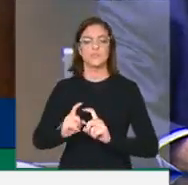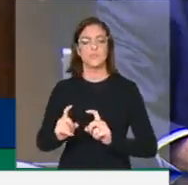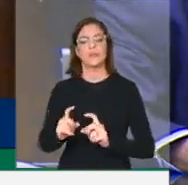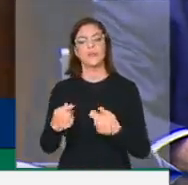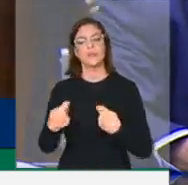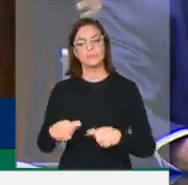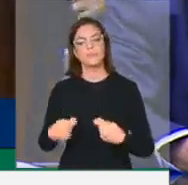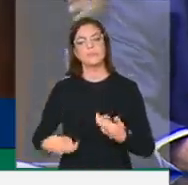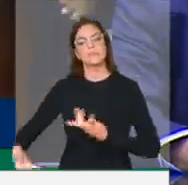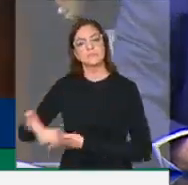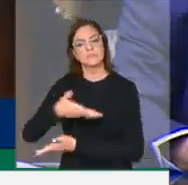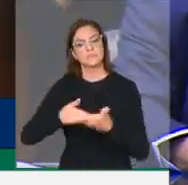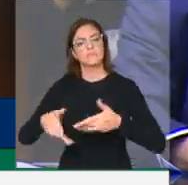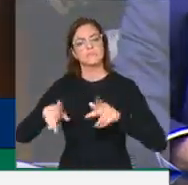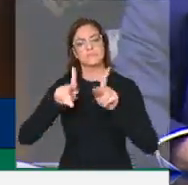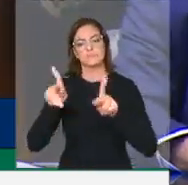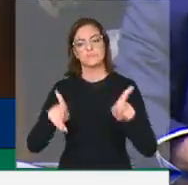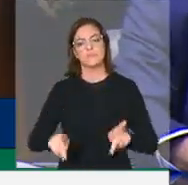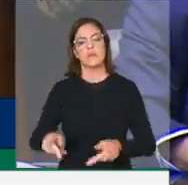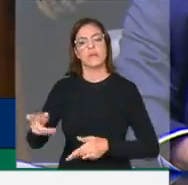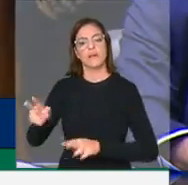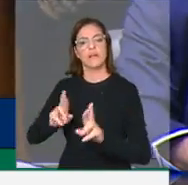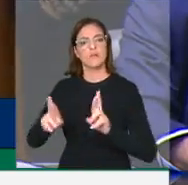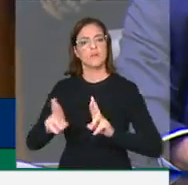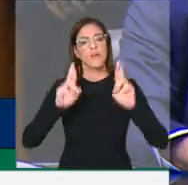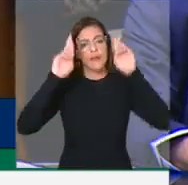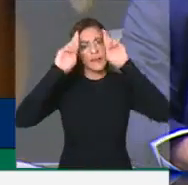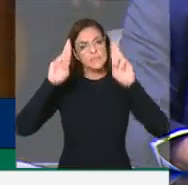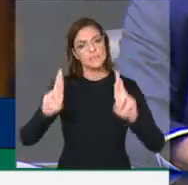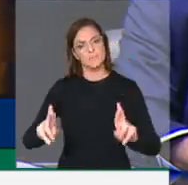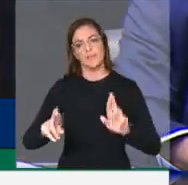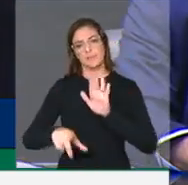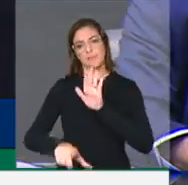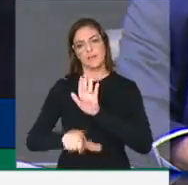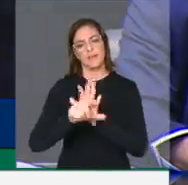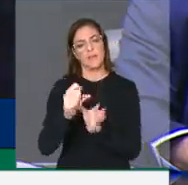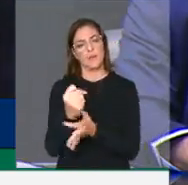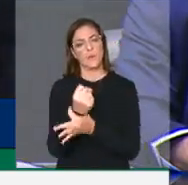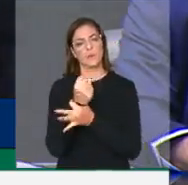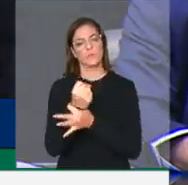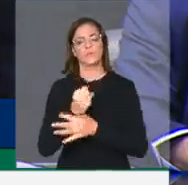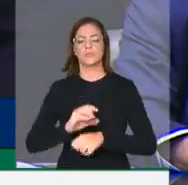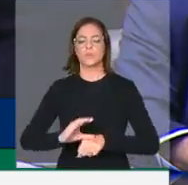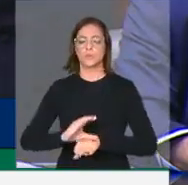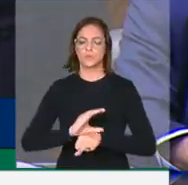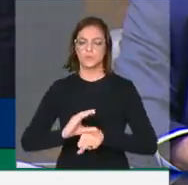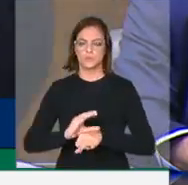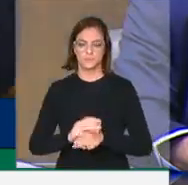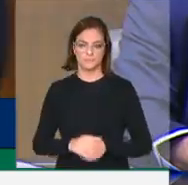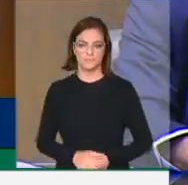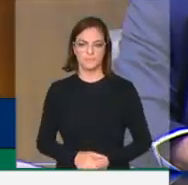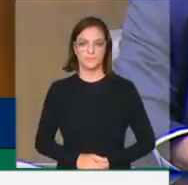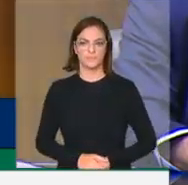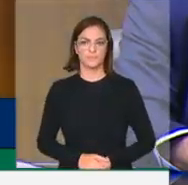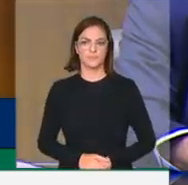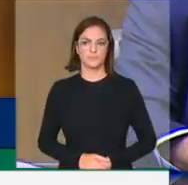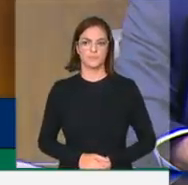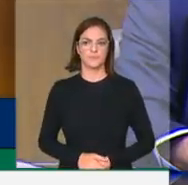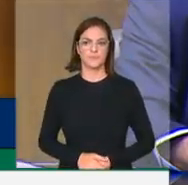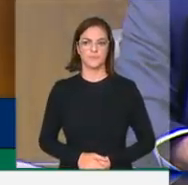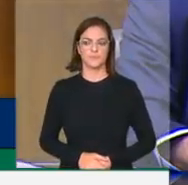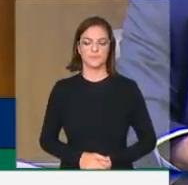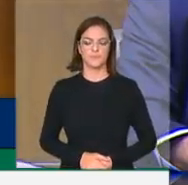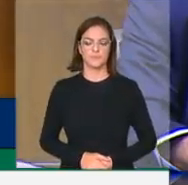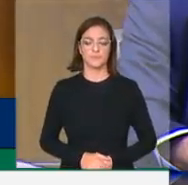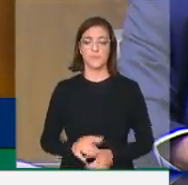os setores relacionados e respeito para que as leis e as garantias constitucionais sejam cumpridas. Quanto à